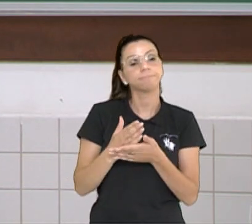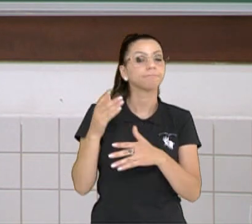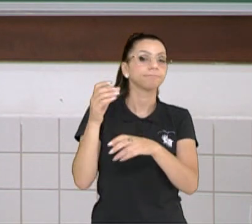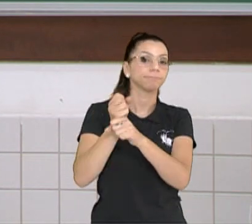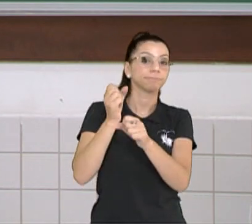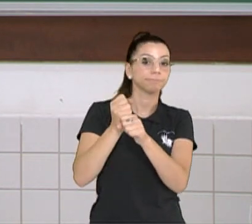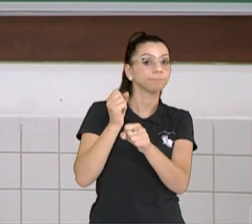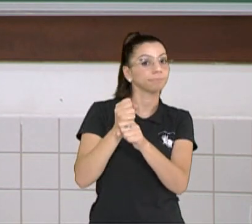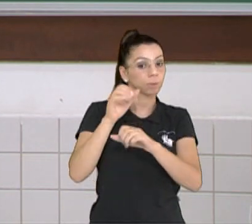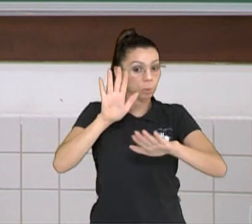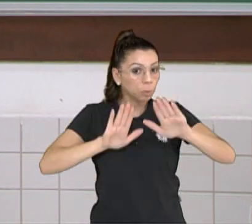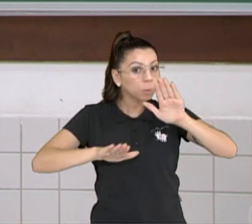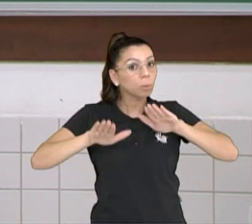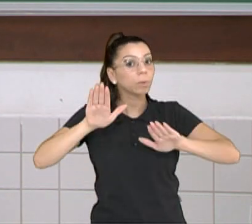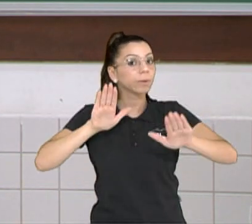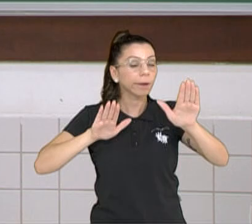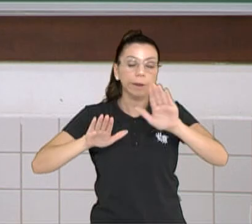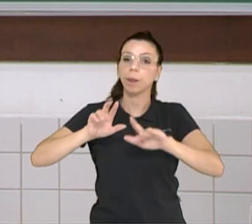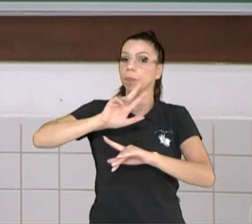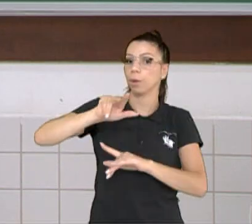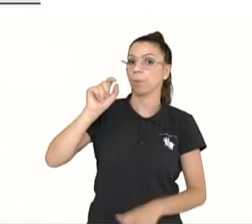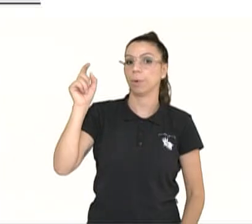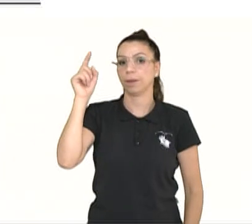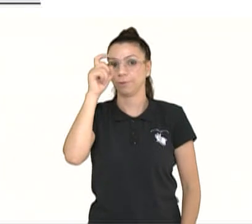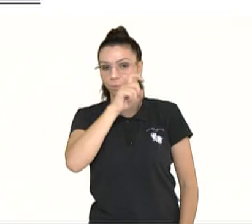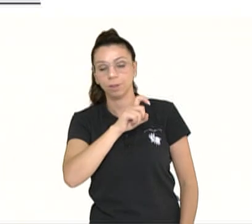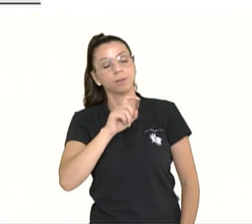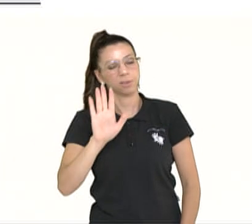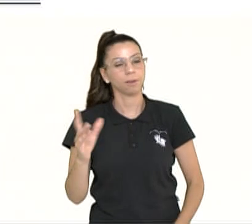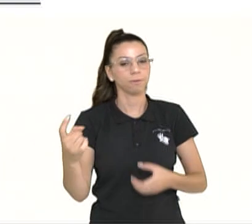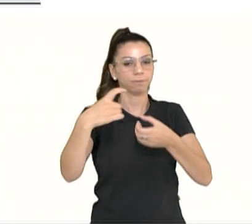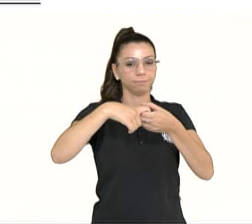com cuidado, não é tão difícil e a gente se vê daqui a pouquinho.